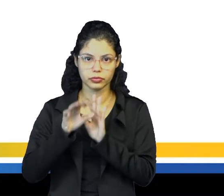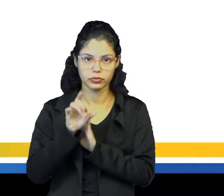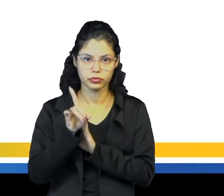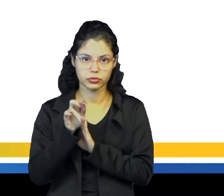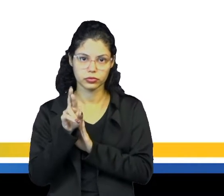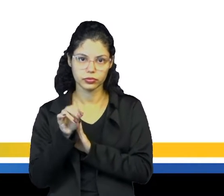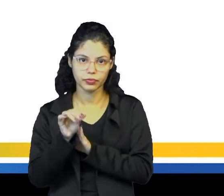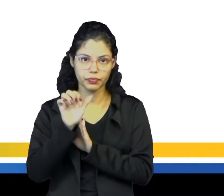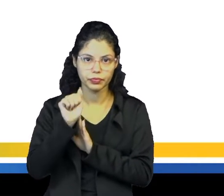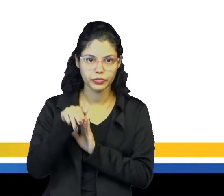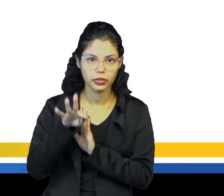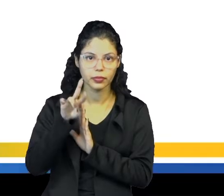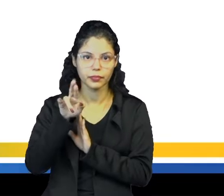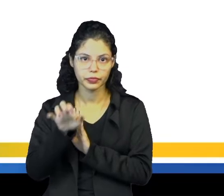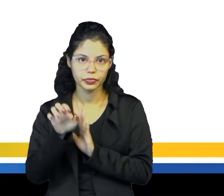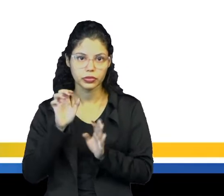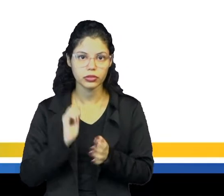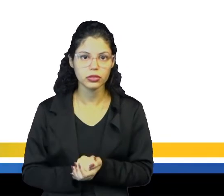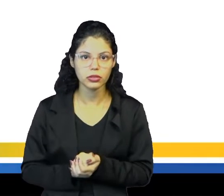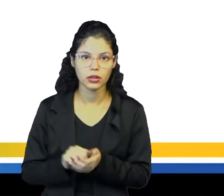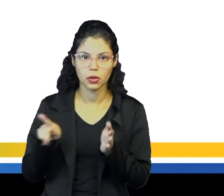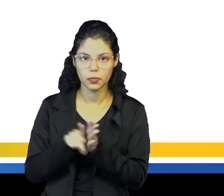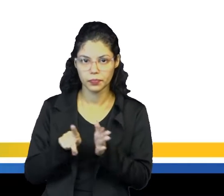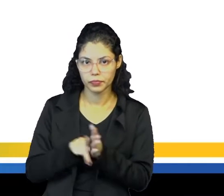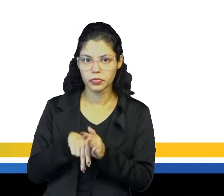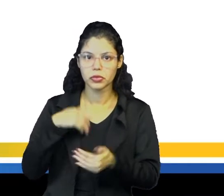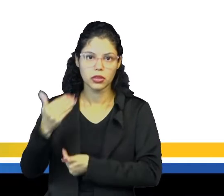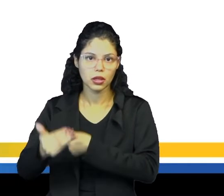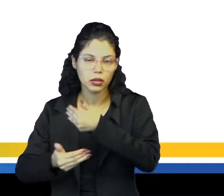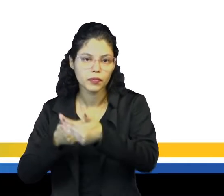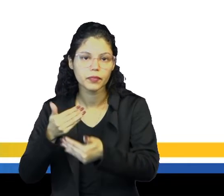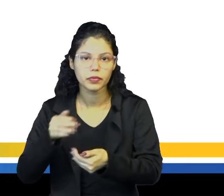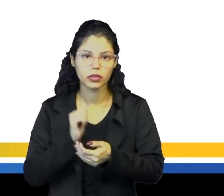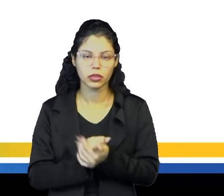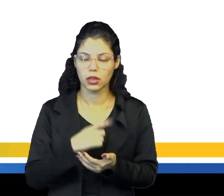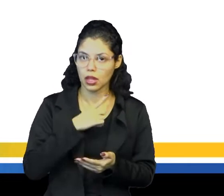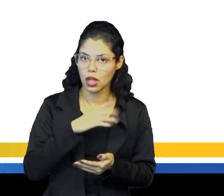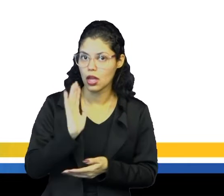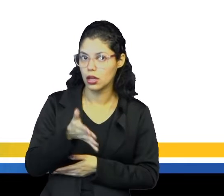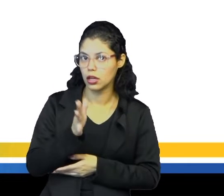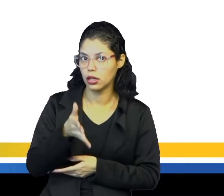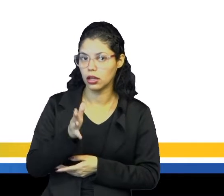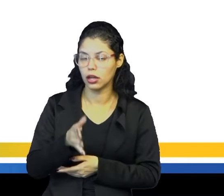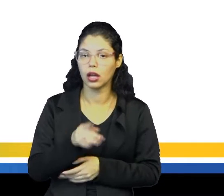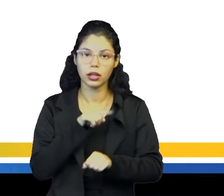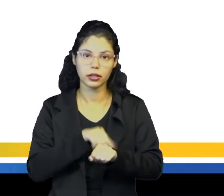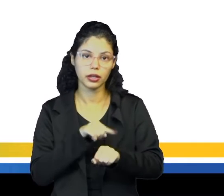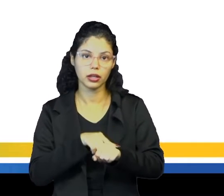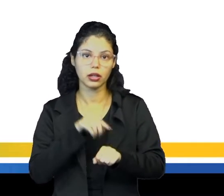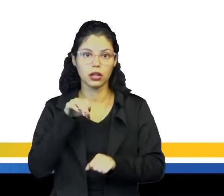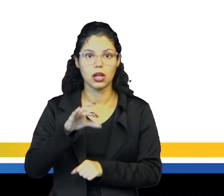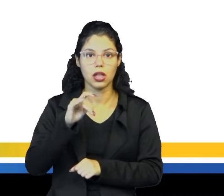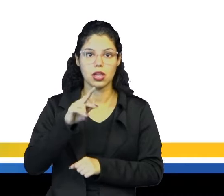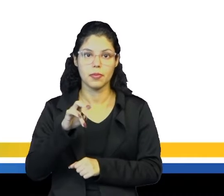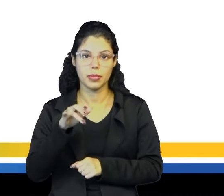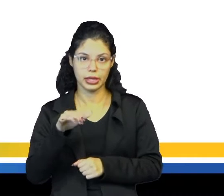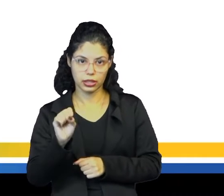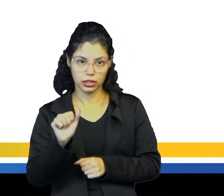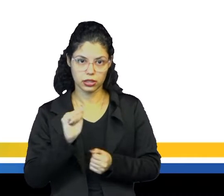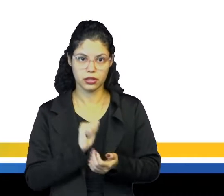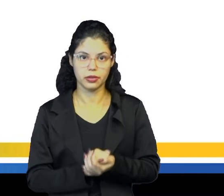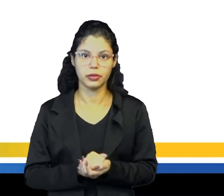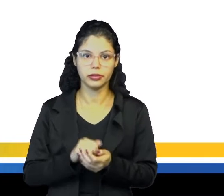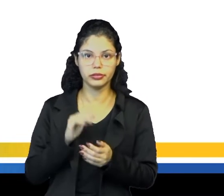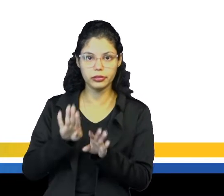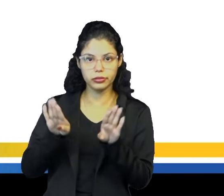de Amate e, por extensão, uma escrita bem desenvolvida existiam já no tempo dos olmecas.